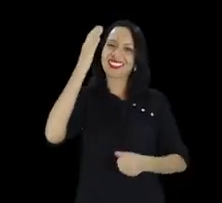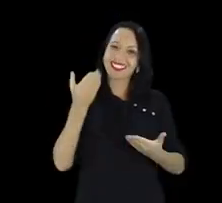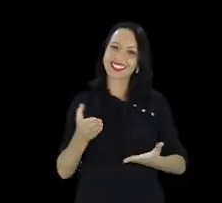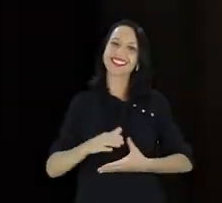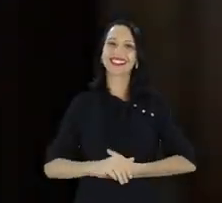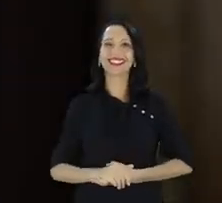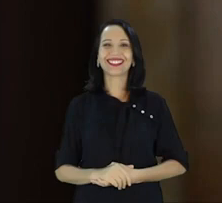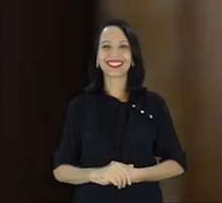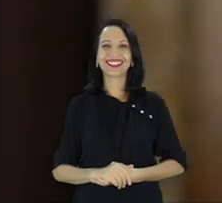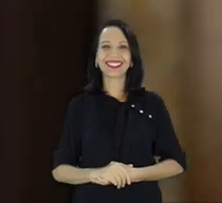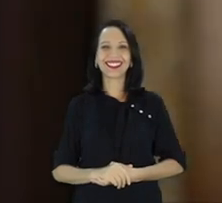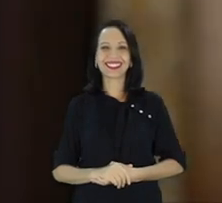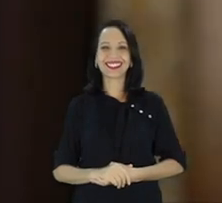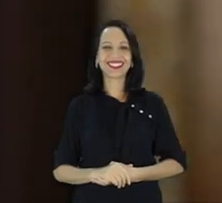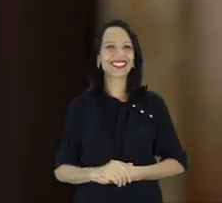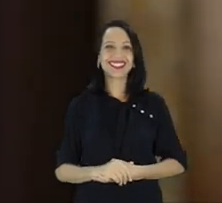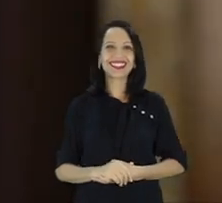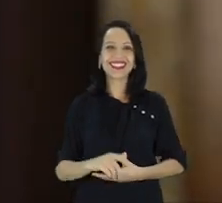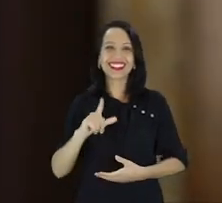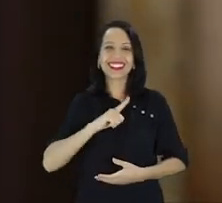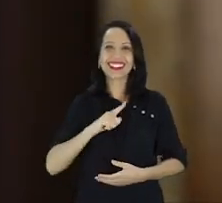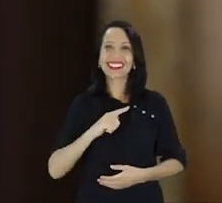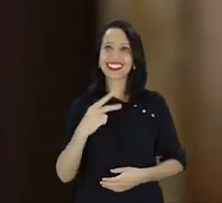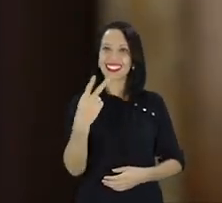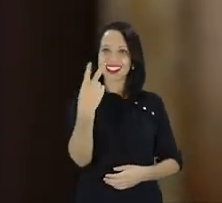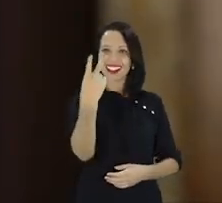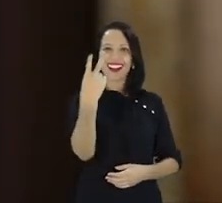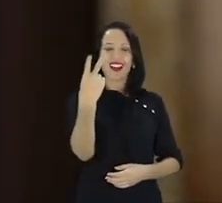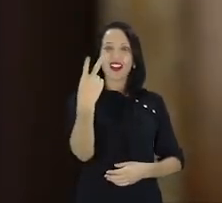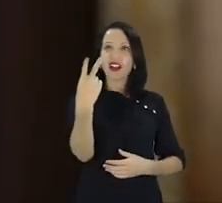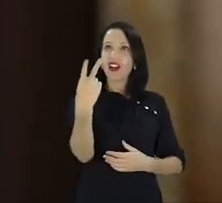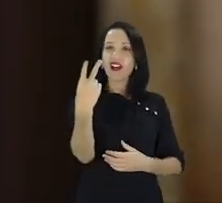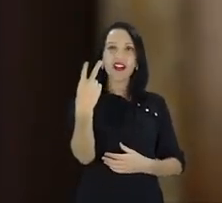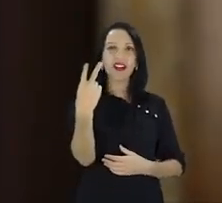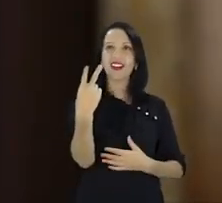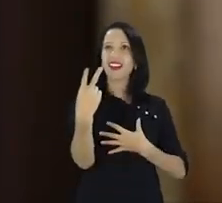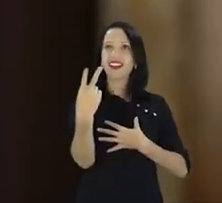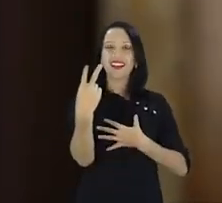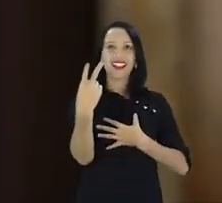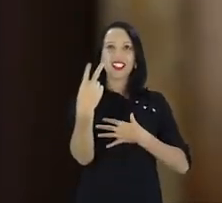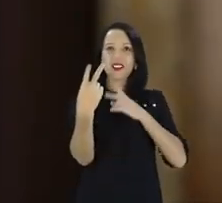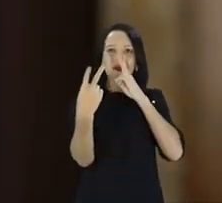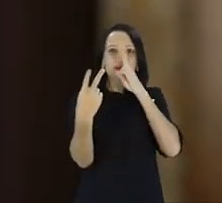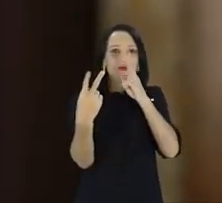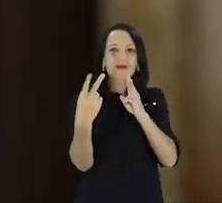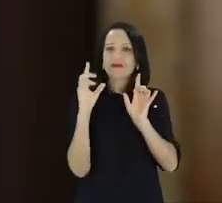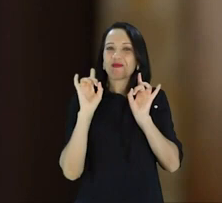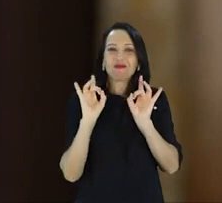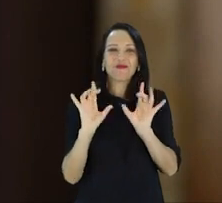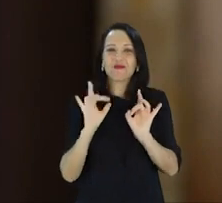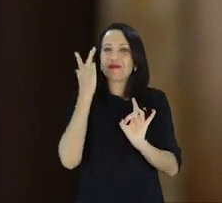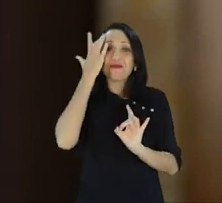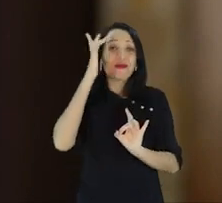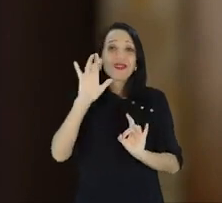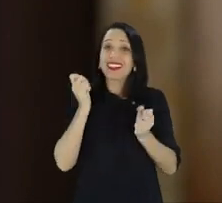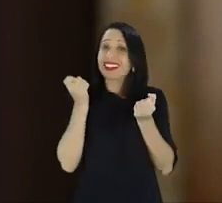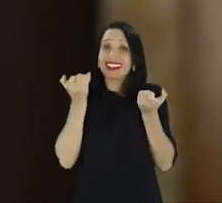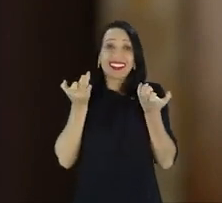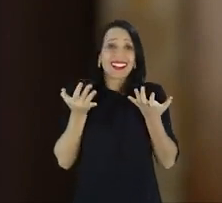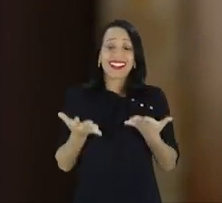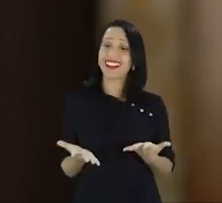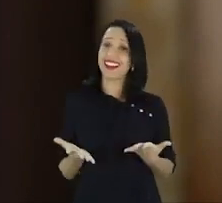tudo de bom e de repente pode ser que ele tava olhando para mim assim foi uma coisa muito muito especial muito forte que eu não sei nem explicar